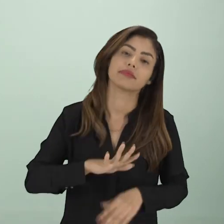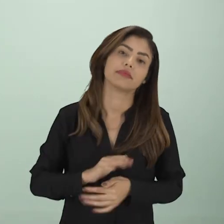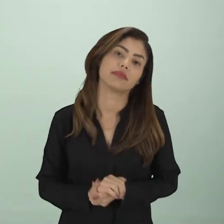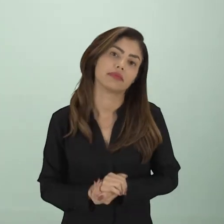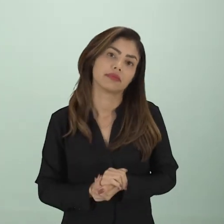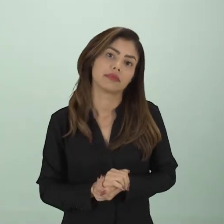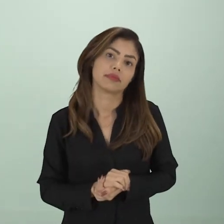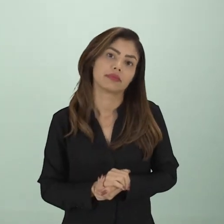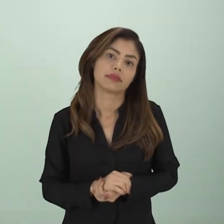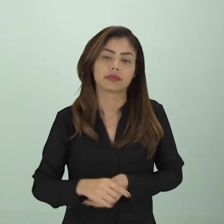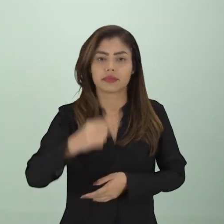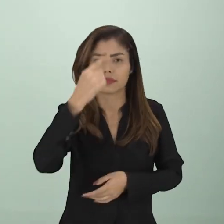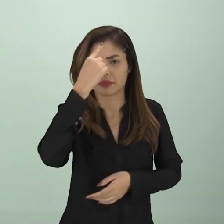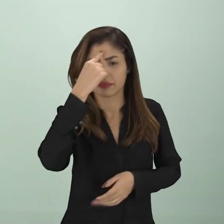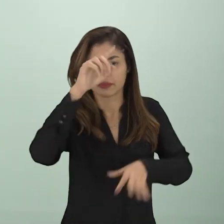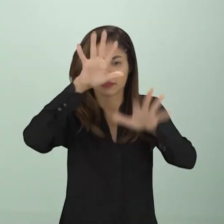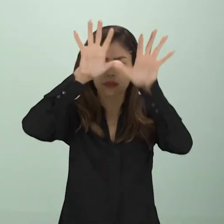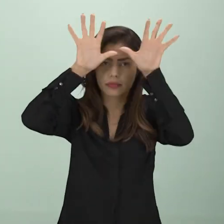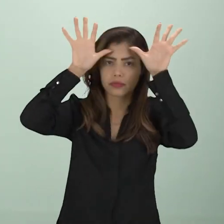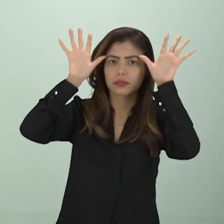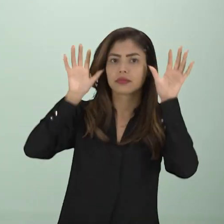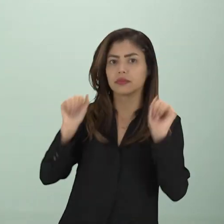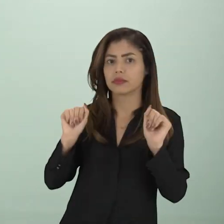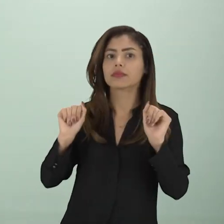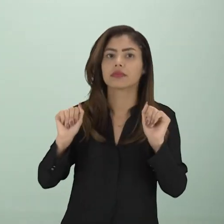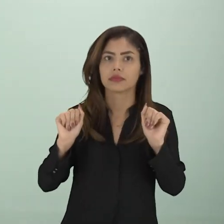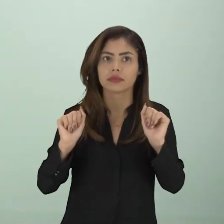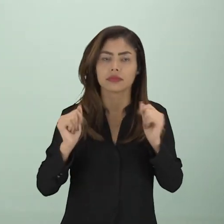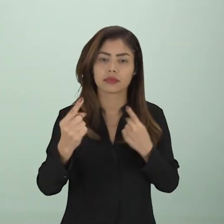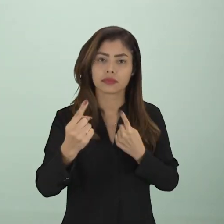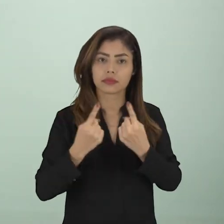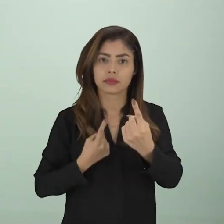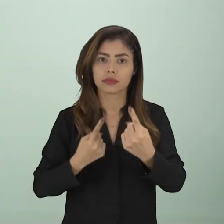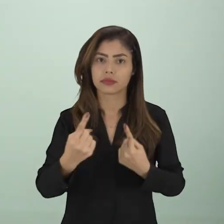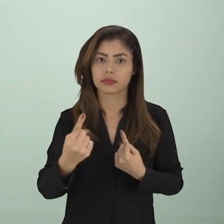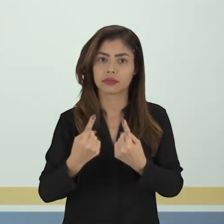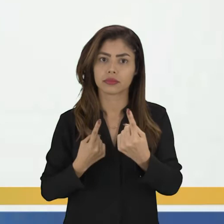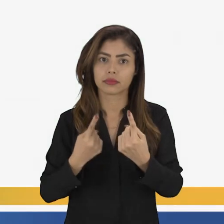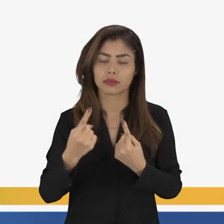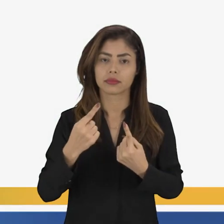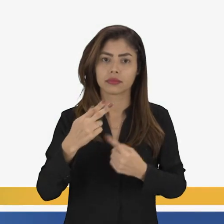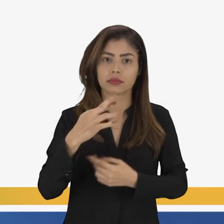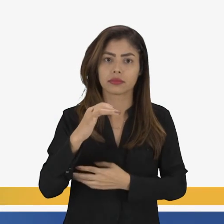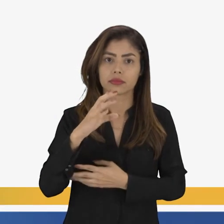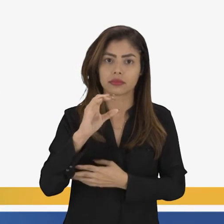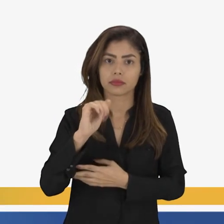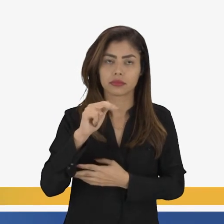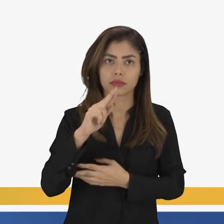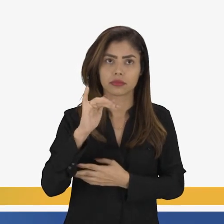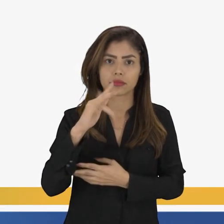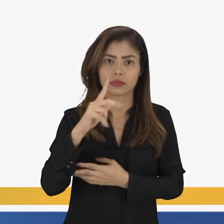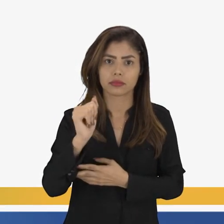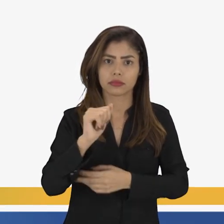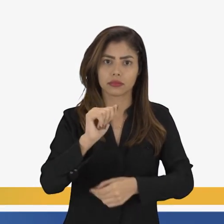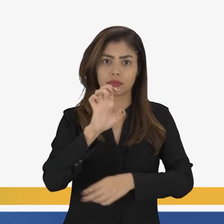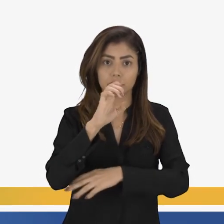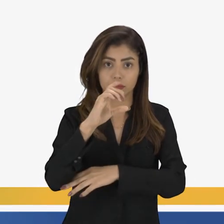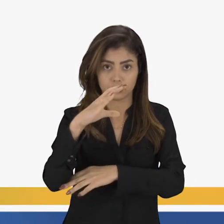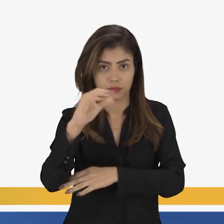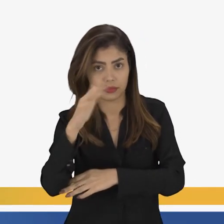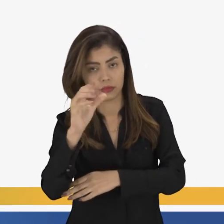bacana. Pense no Acre, gente, despontando como um grande precursor no mundo da